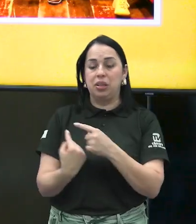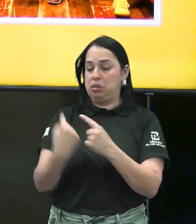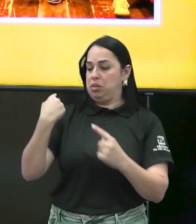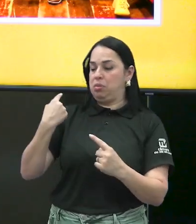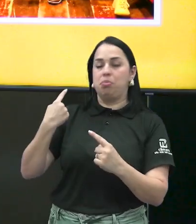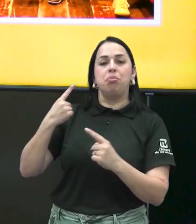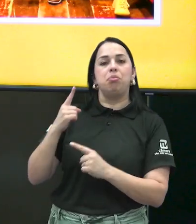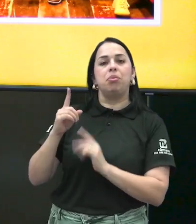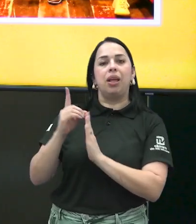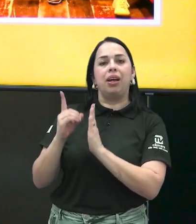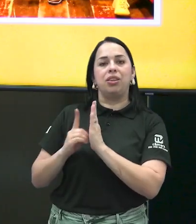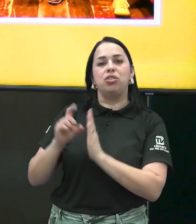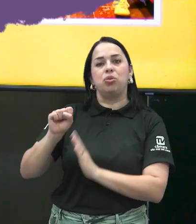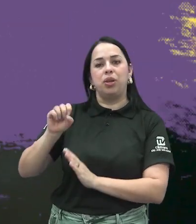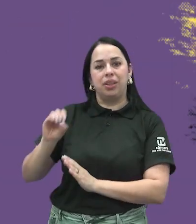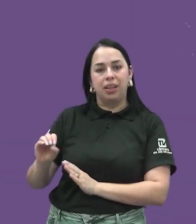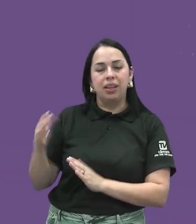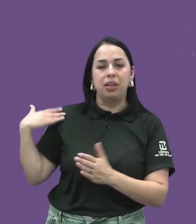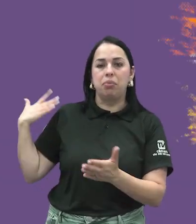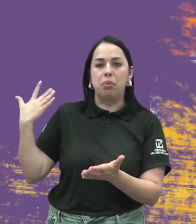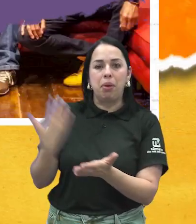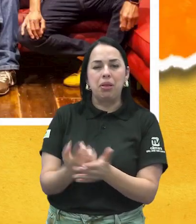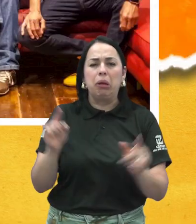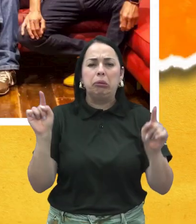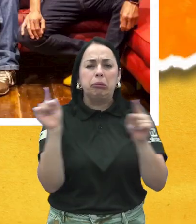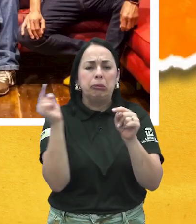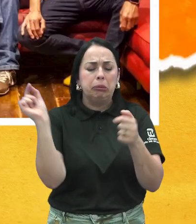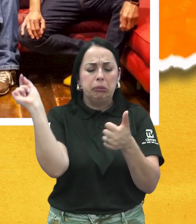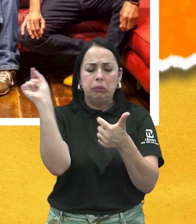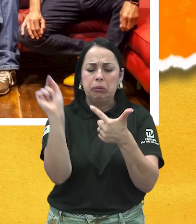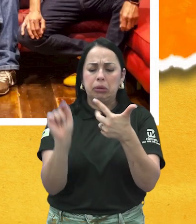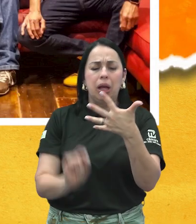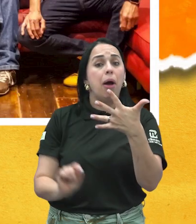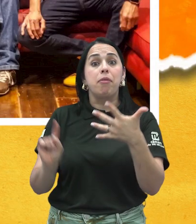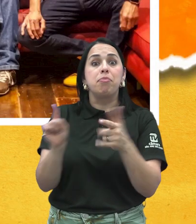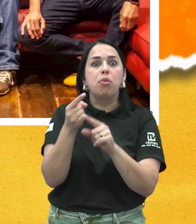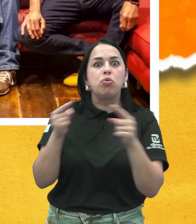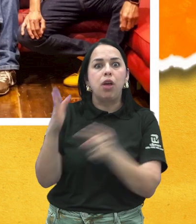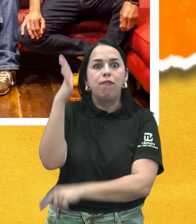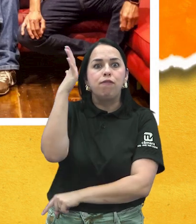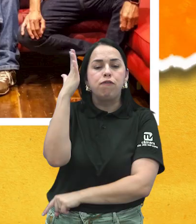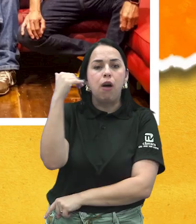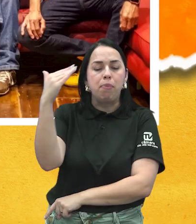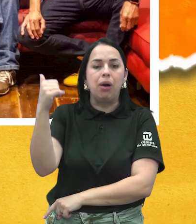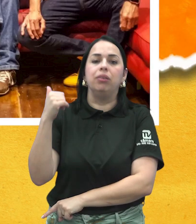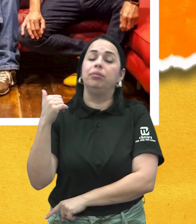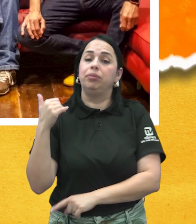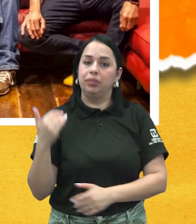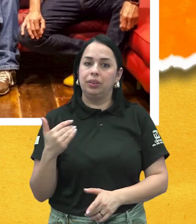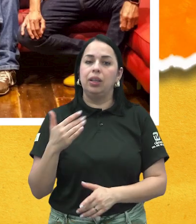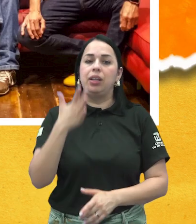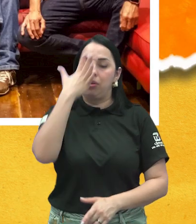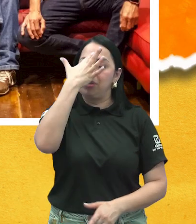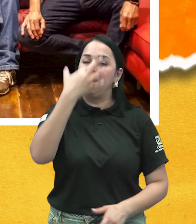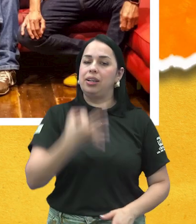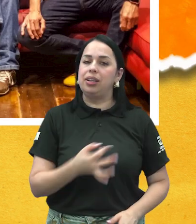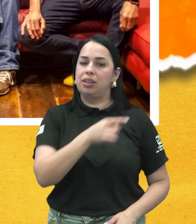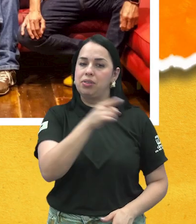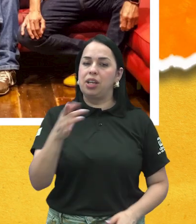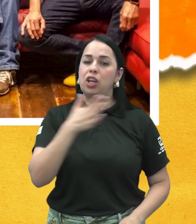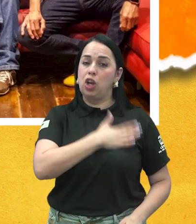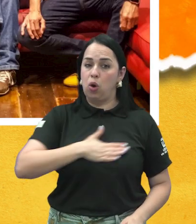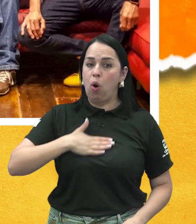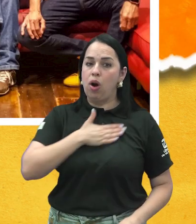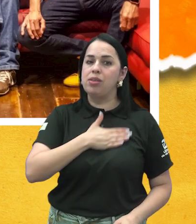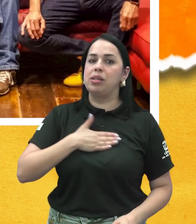tem grandes sucessos na bagagem como Bola de Meia, Bola de Gude, Espanhola, Uma Velha Canção Rock and Roll e muito mais. Tenho